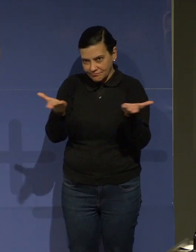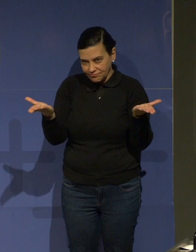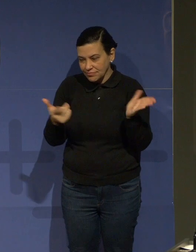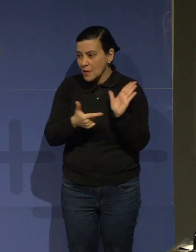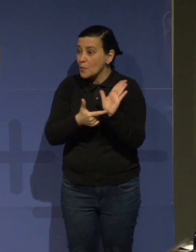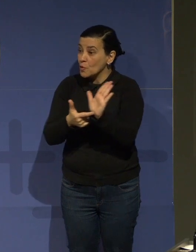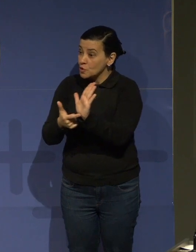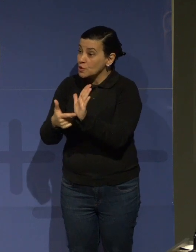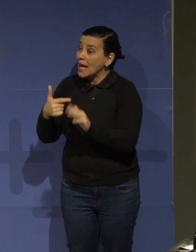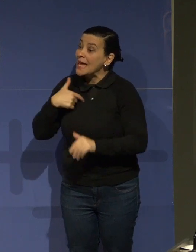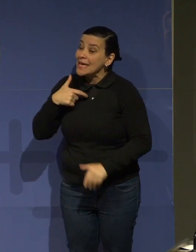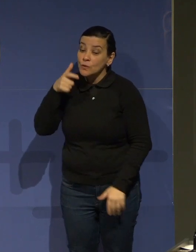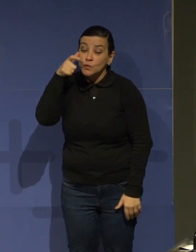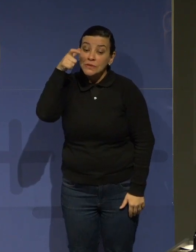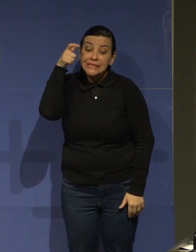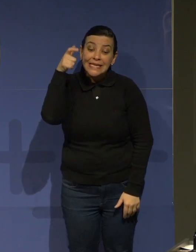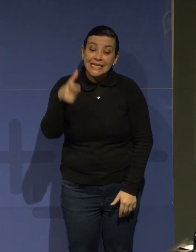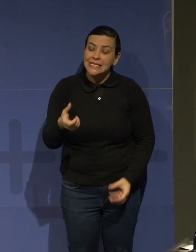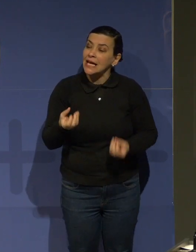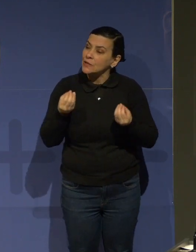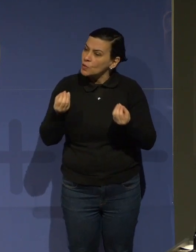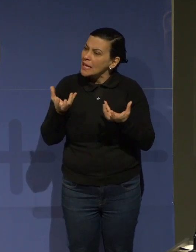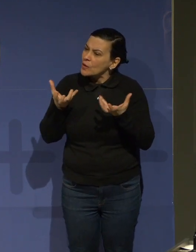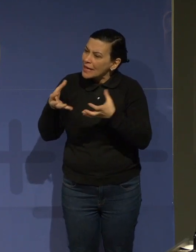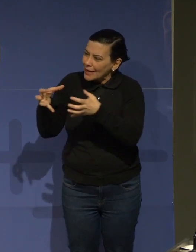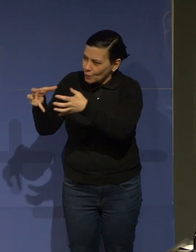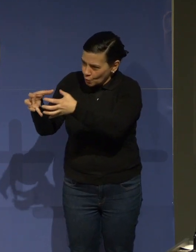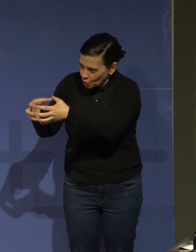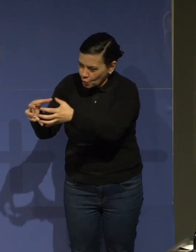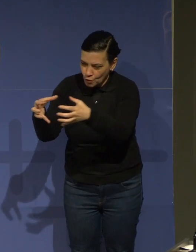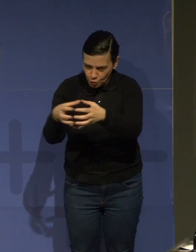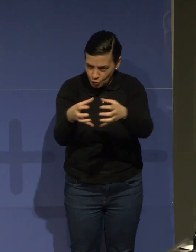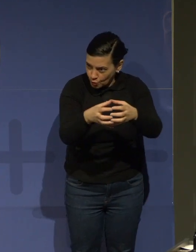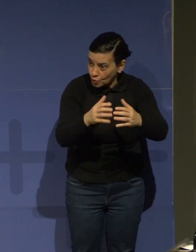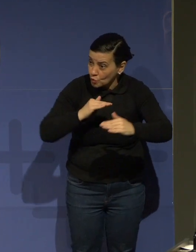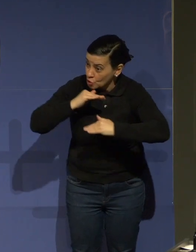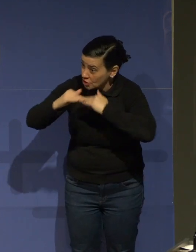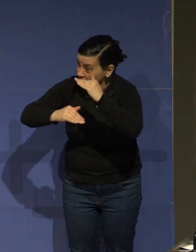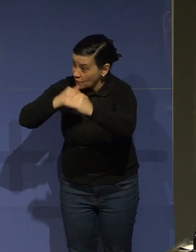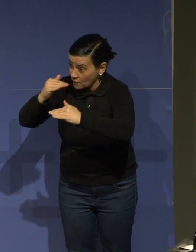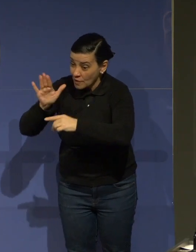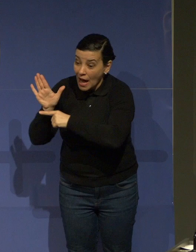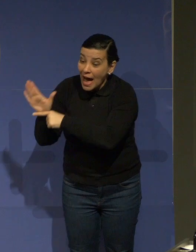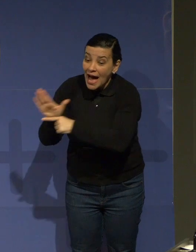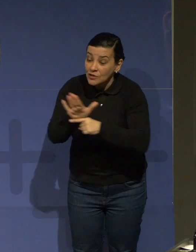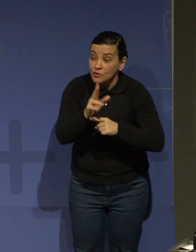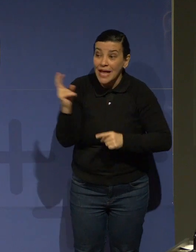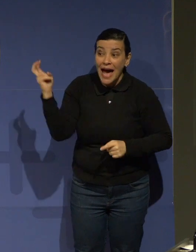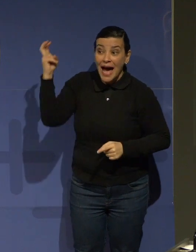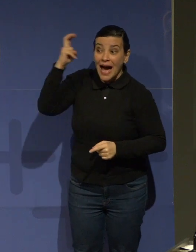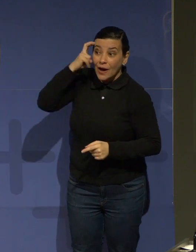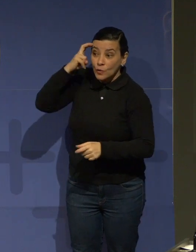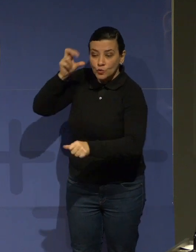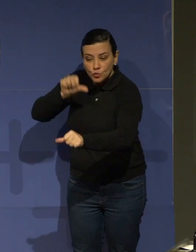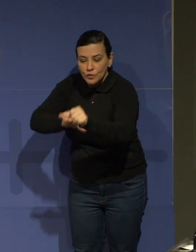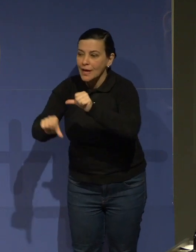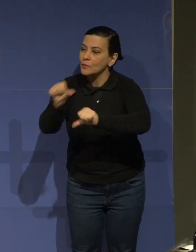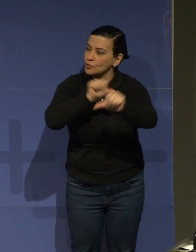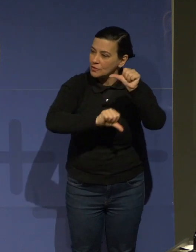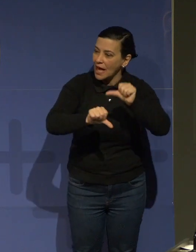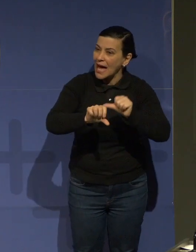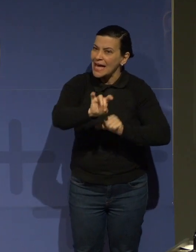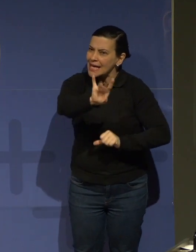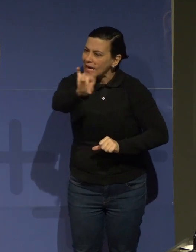estou interessado em trazer uma mudança na @gmail.com, cultura dos times no de Instagram, desenvolvimento. Se for para vocês levarem alguma coisa hoje para Twitter,